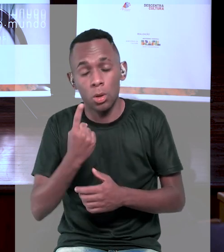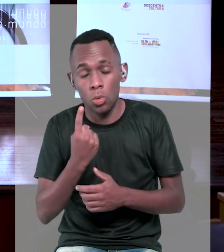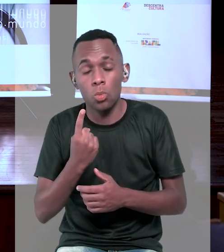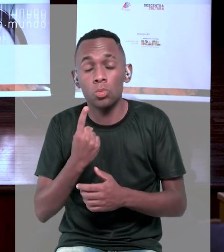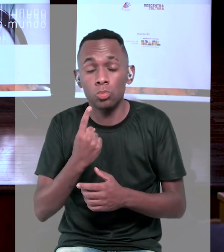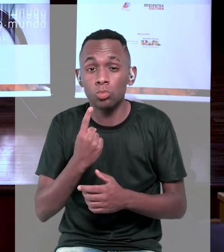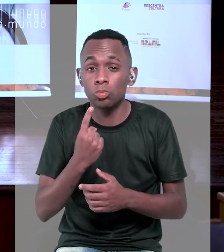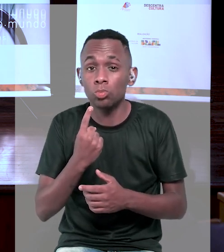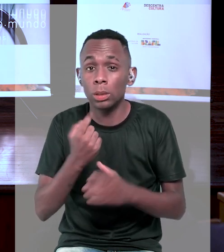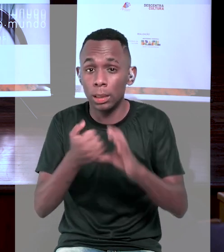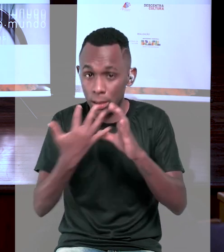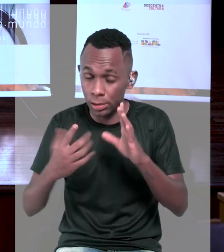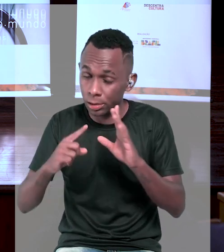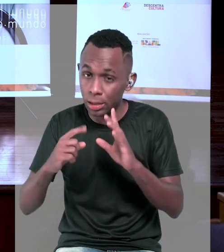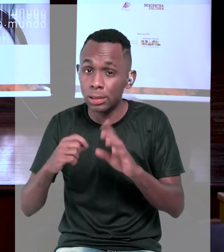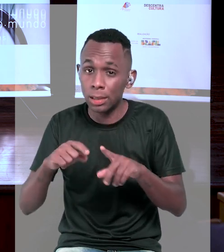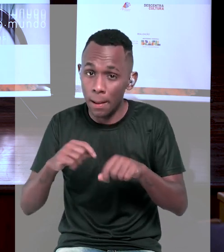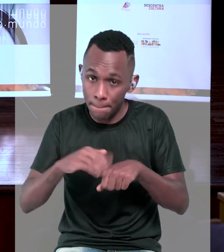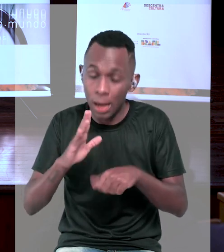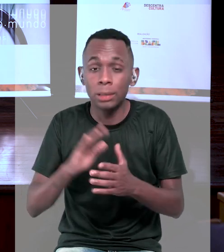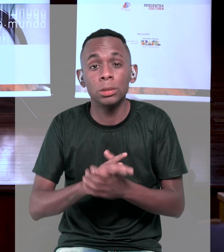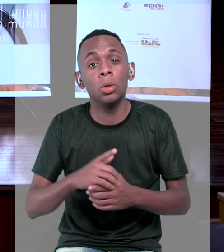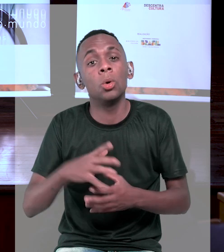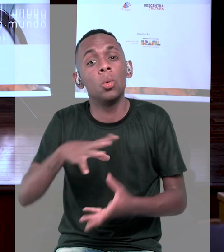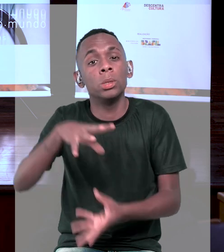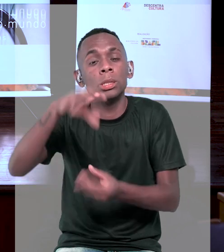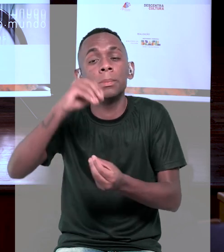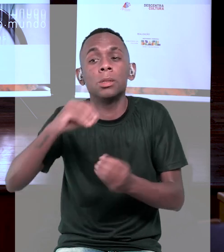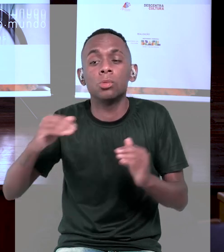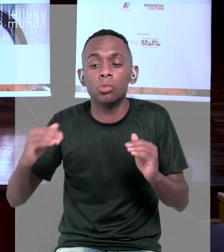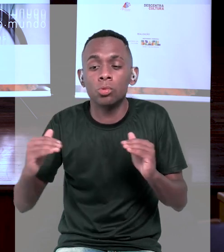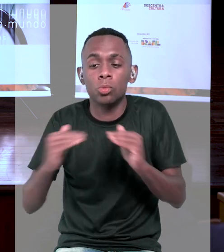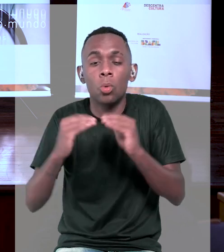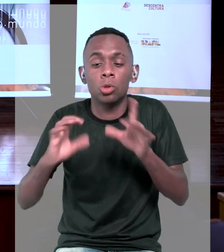mais. O espírito tem parte com a liberdade.